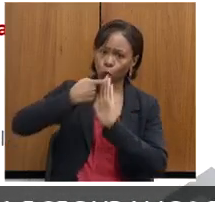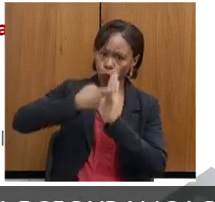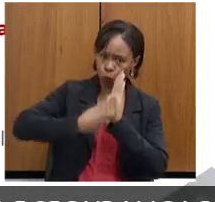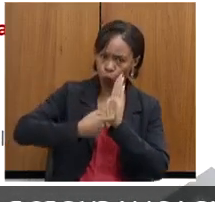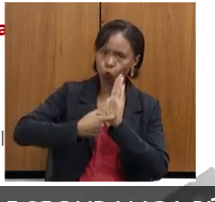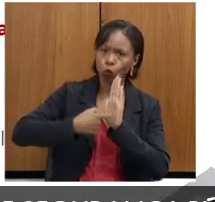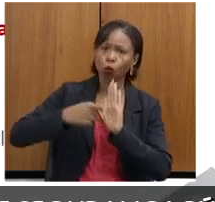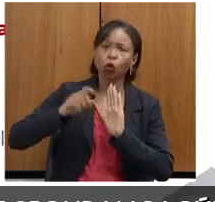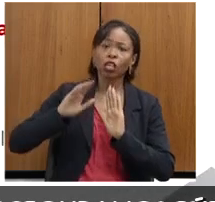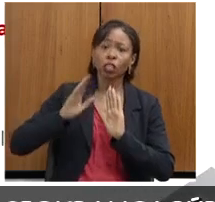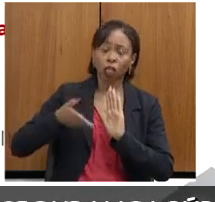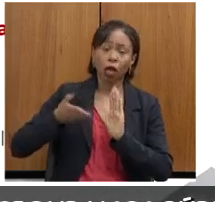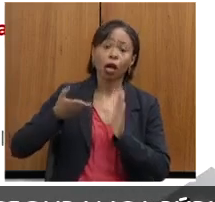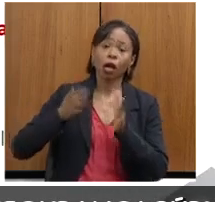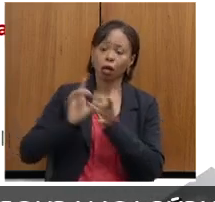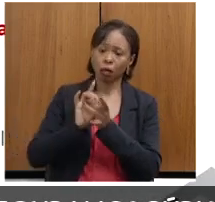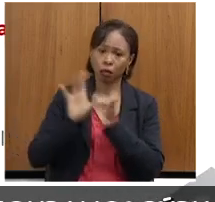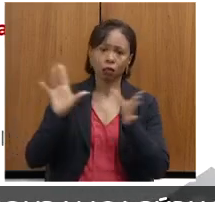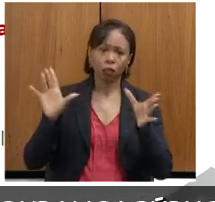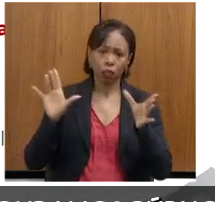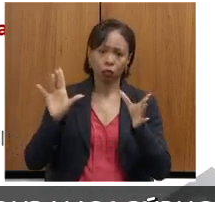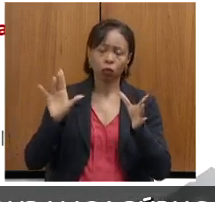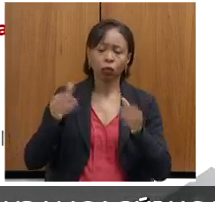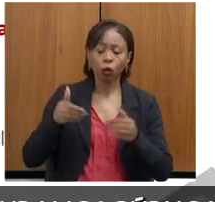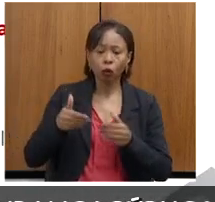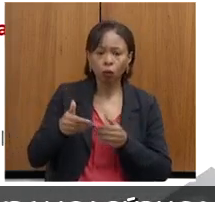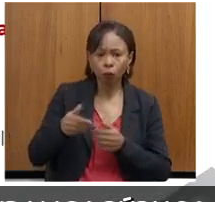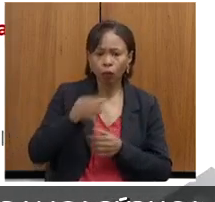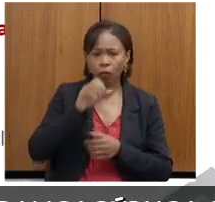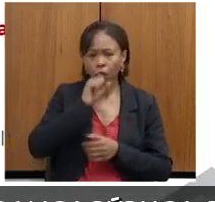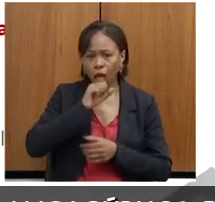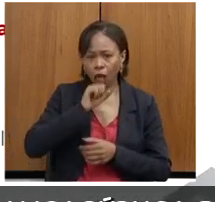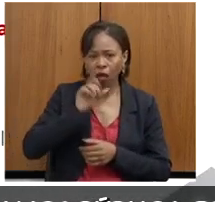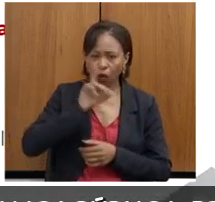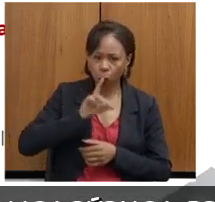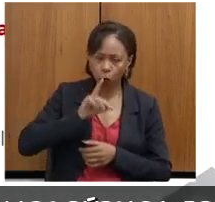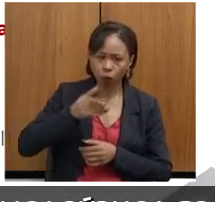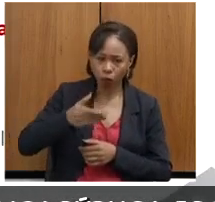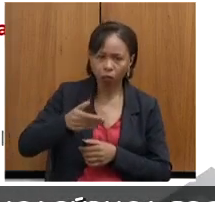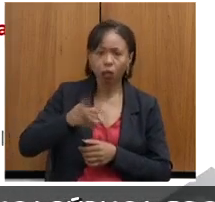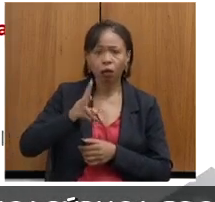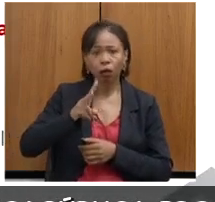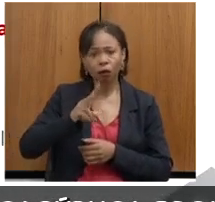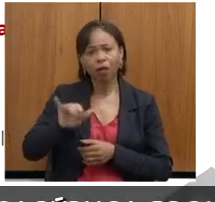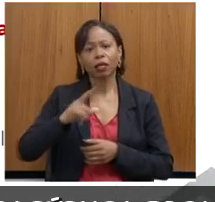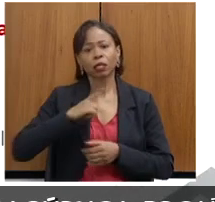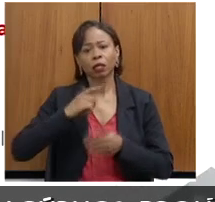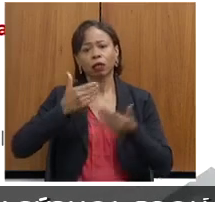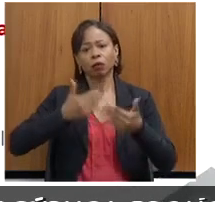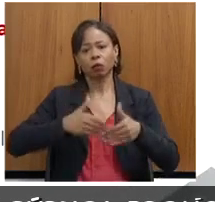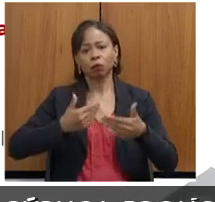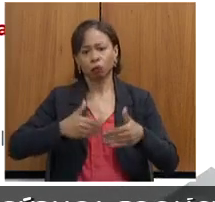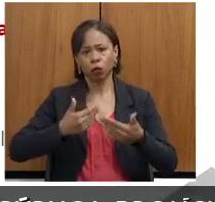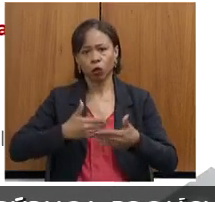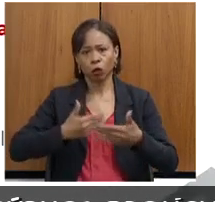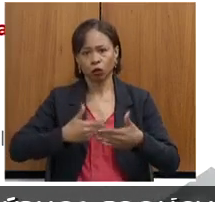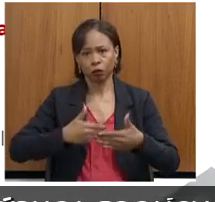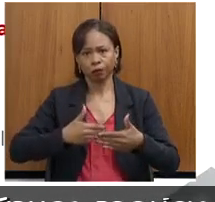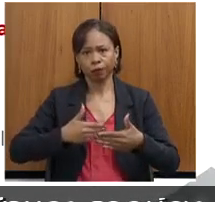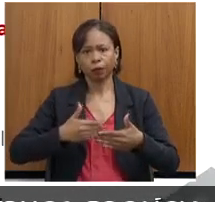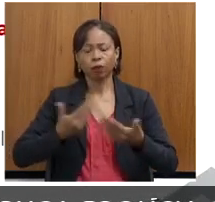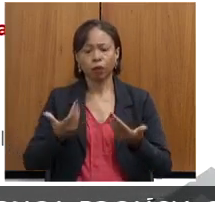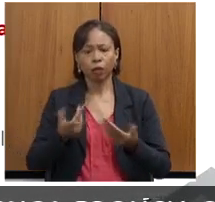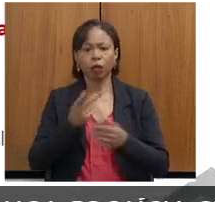foi aí autorizado Então no próximo fim de semana já tem prova aí não é para essas carreiras